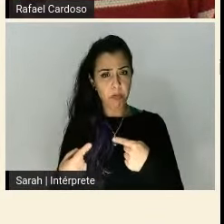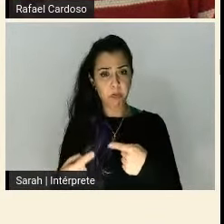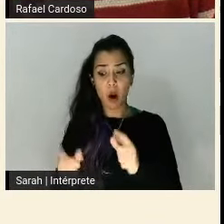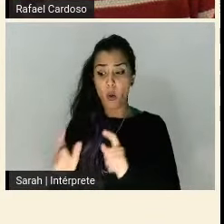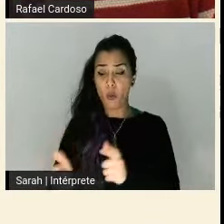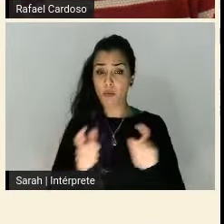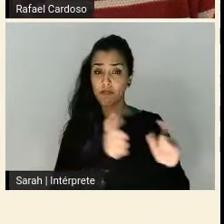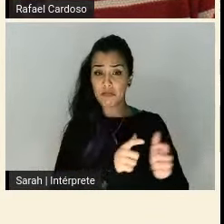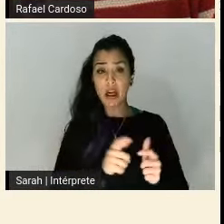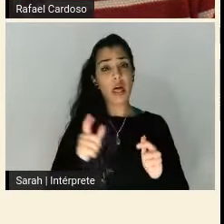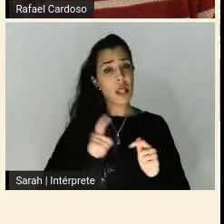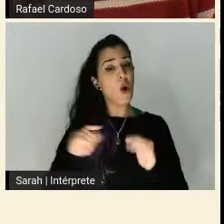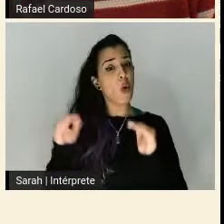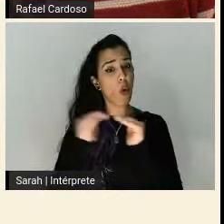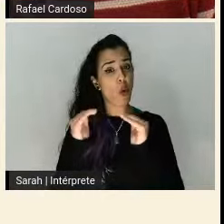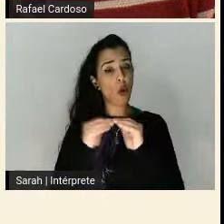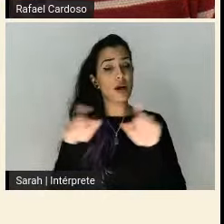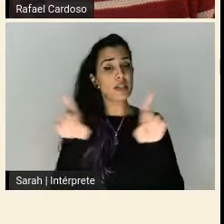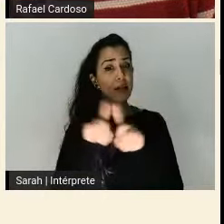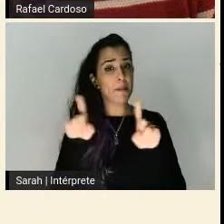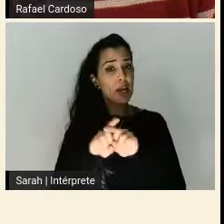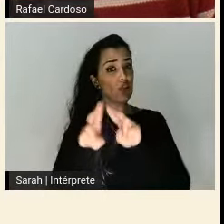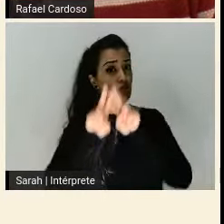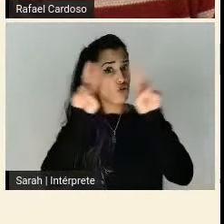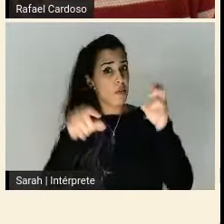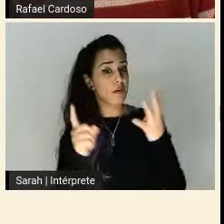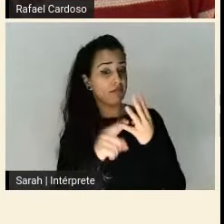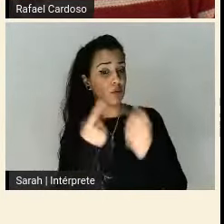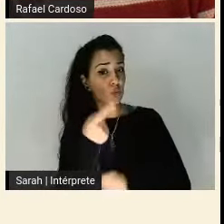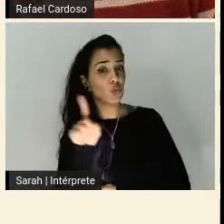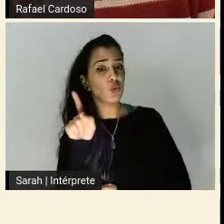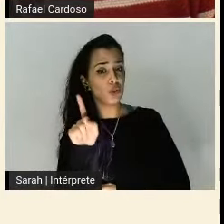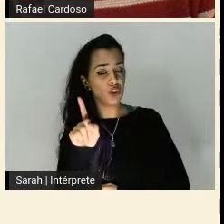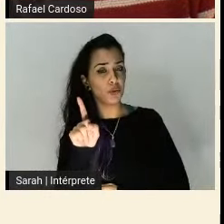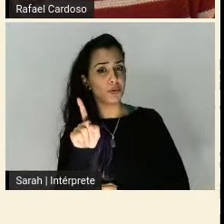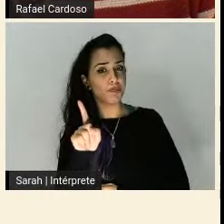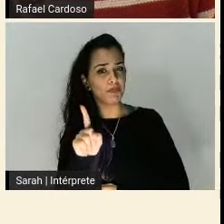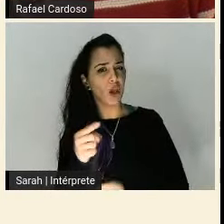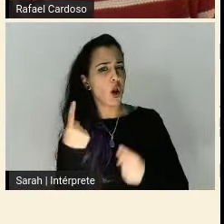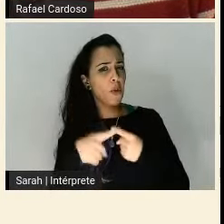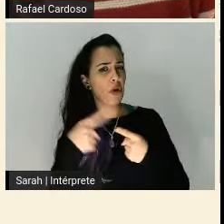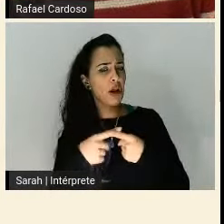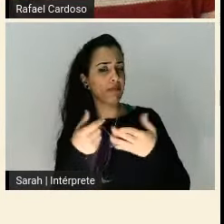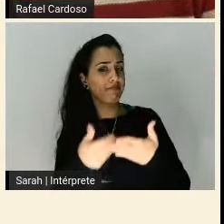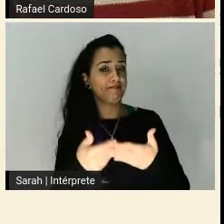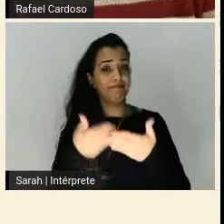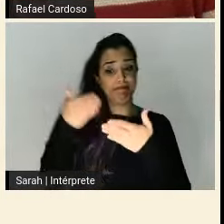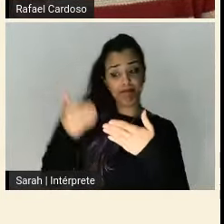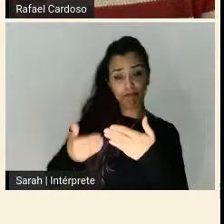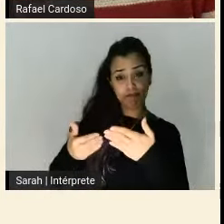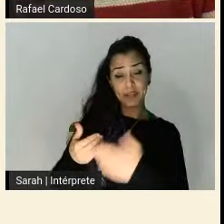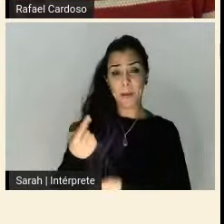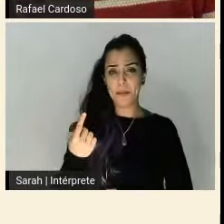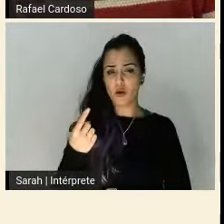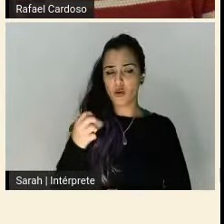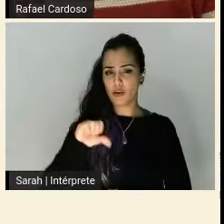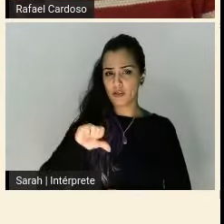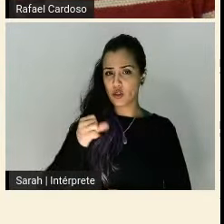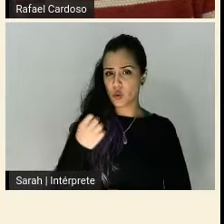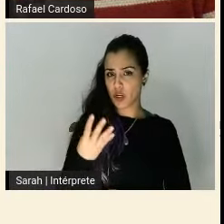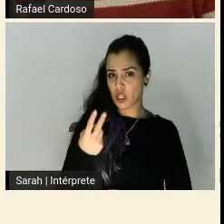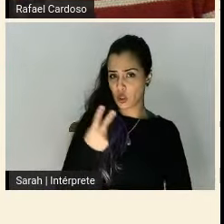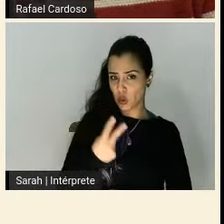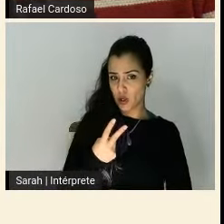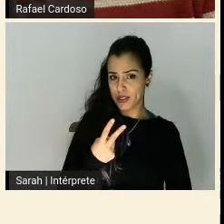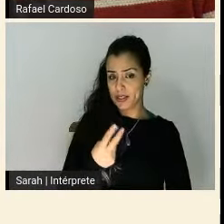havia concordância quanto a esse último ponto. Alguns anos antes, em 1942, Navarra